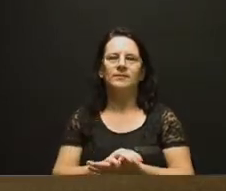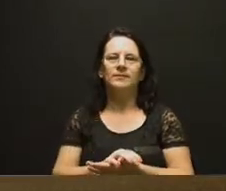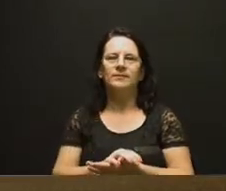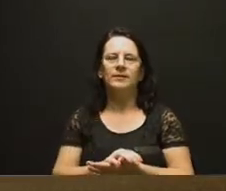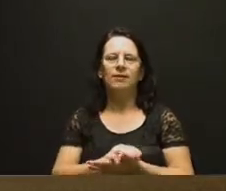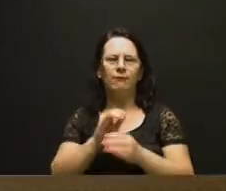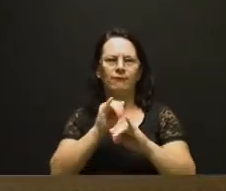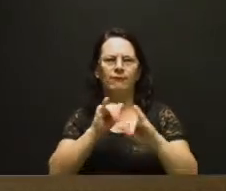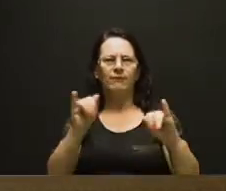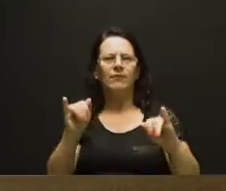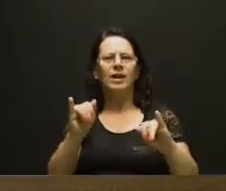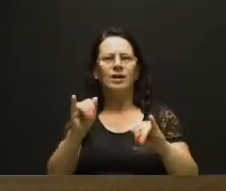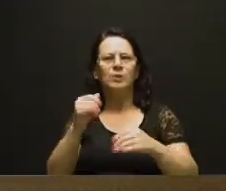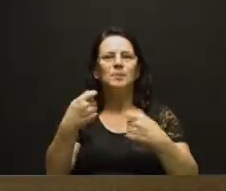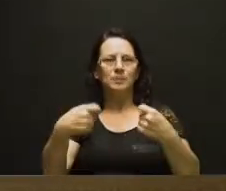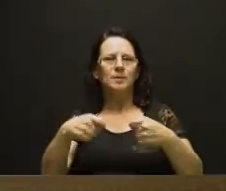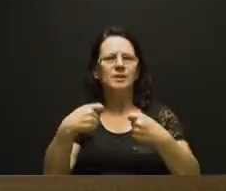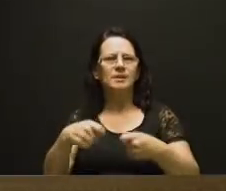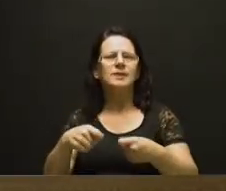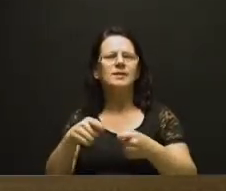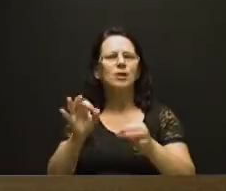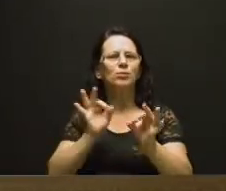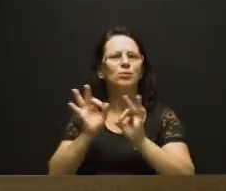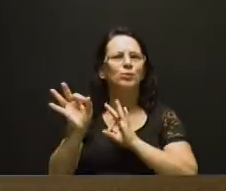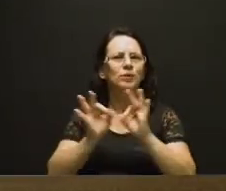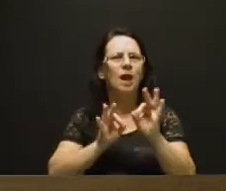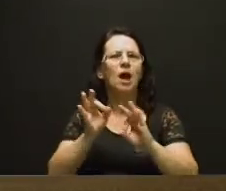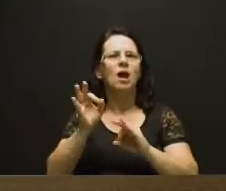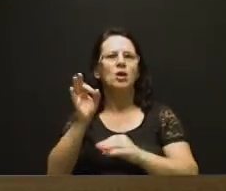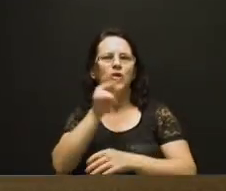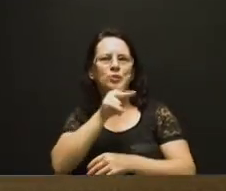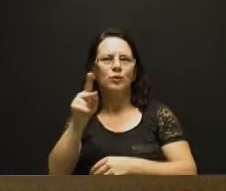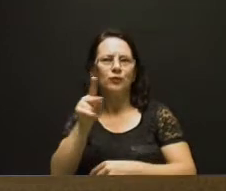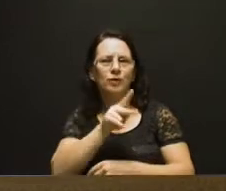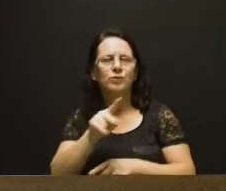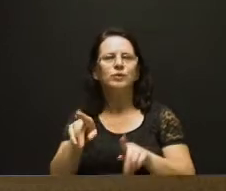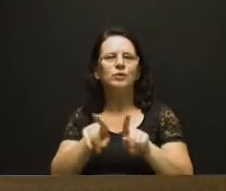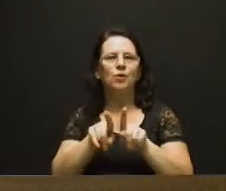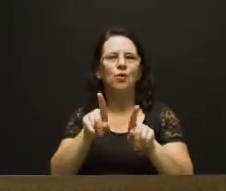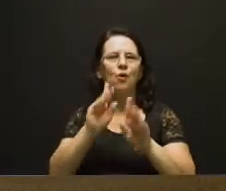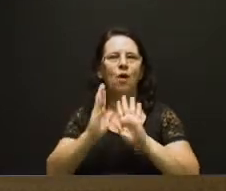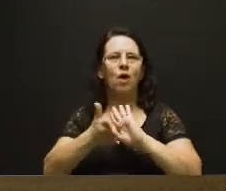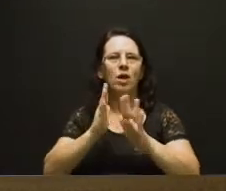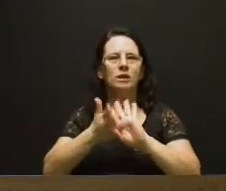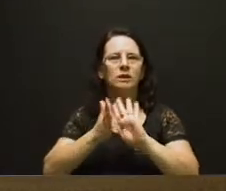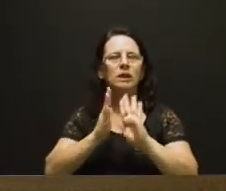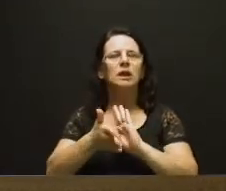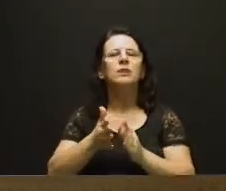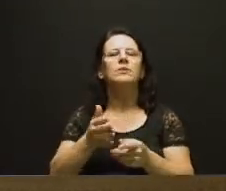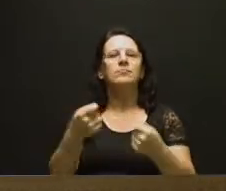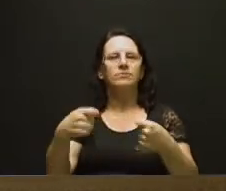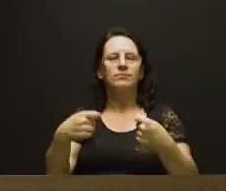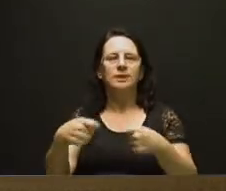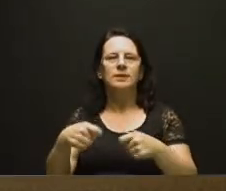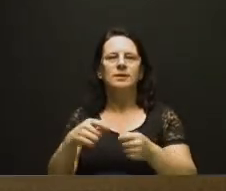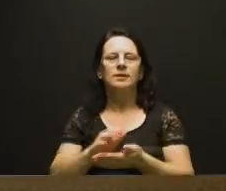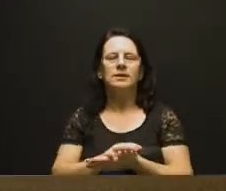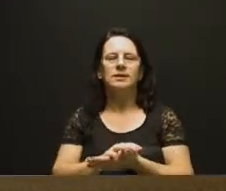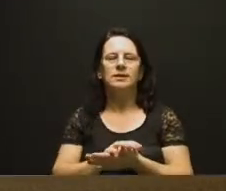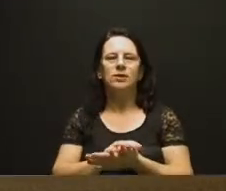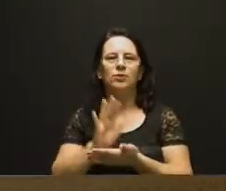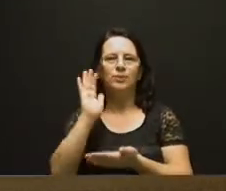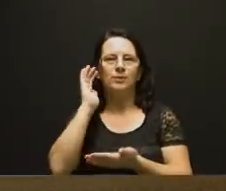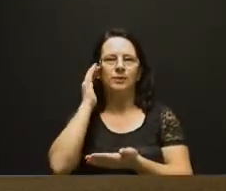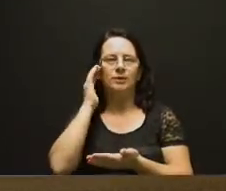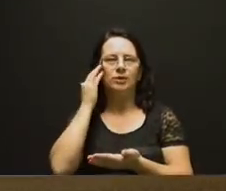ela fala olha nós precisamos requalificar os professores lecionam livro a nossa rede porque realmente essa esse entendimento